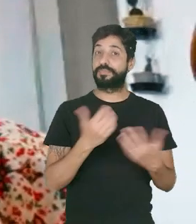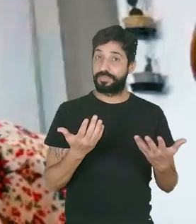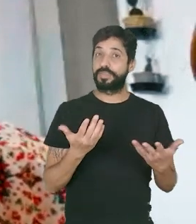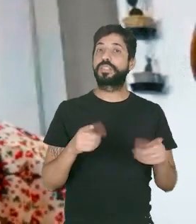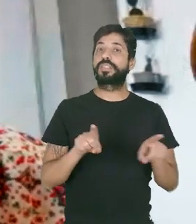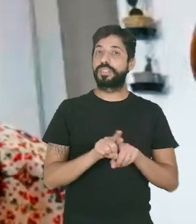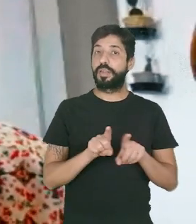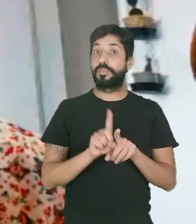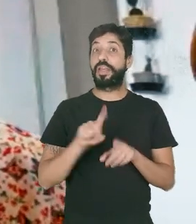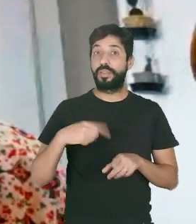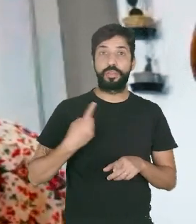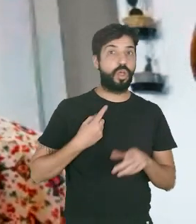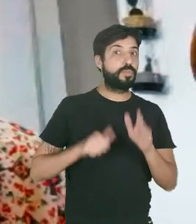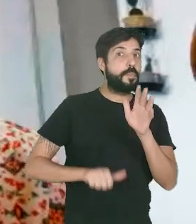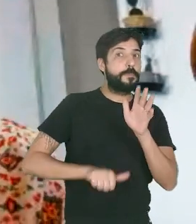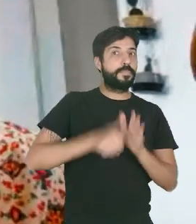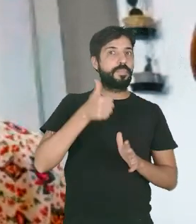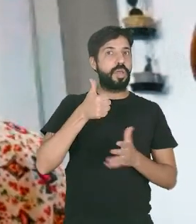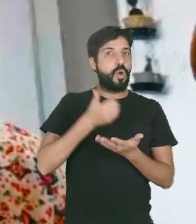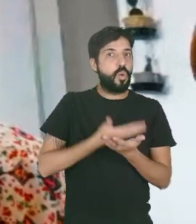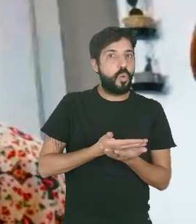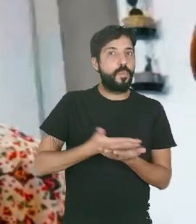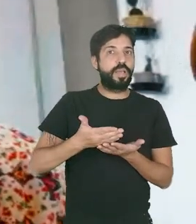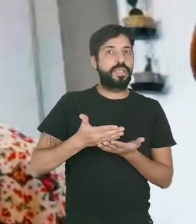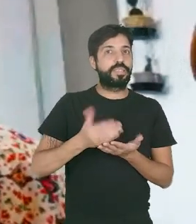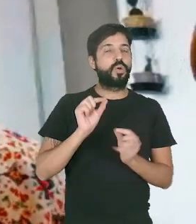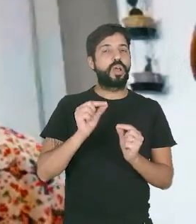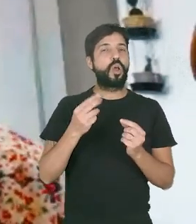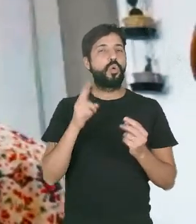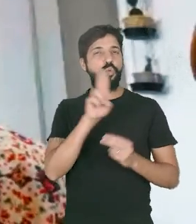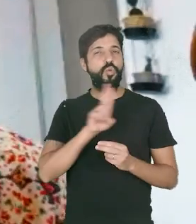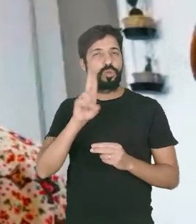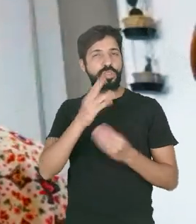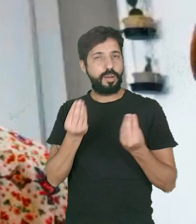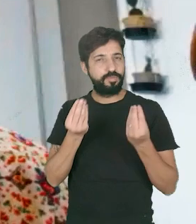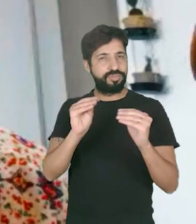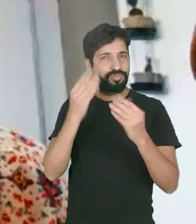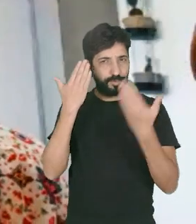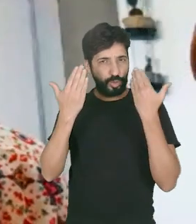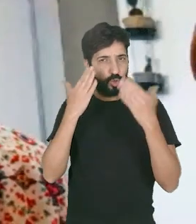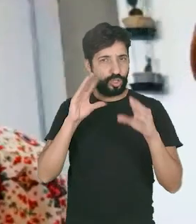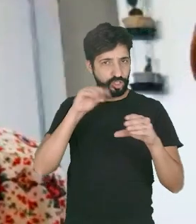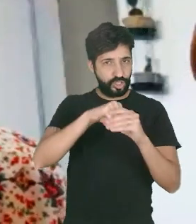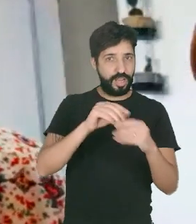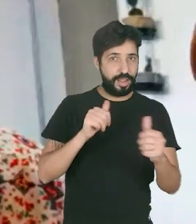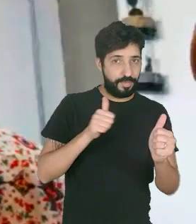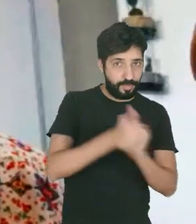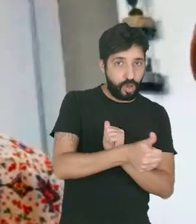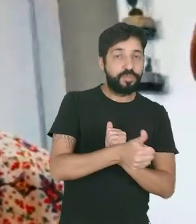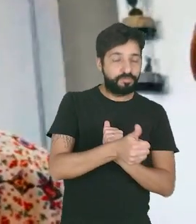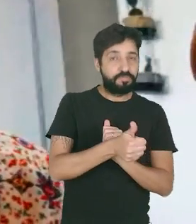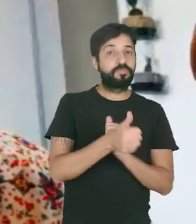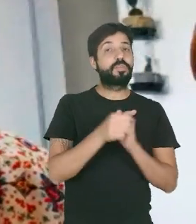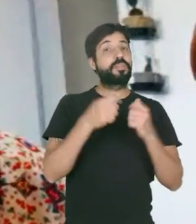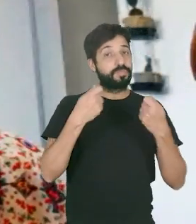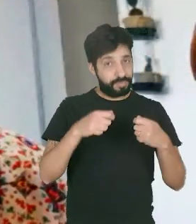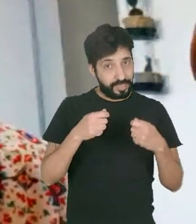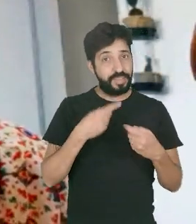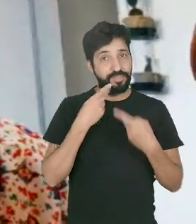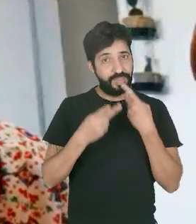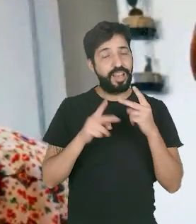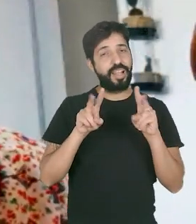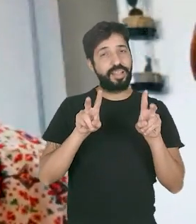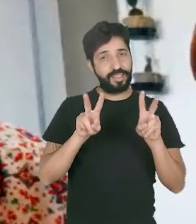também por serem os primeiros a iniciarem uma aplicação dos conhecimentos da psicologia. Não podemos deixar de falar de João